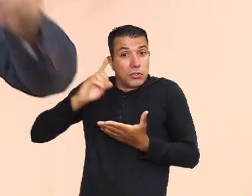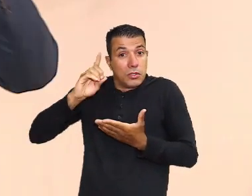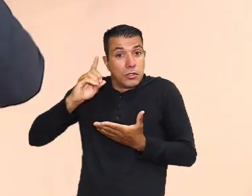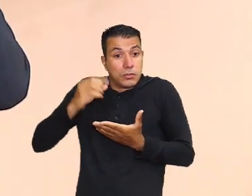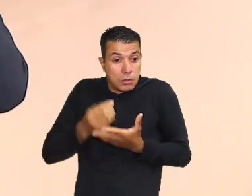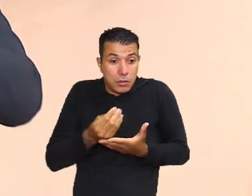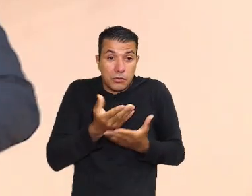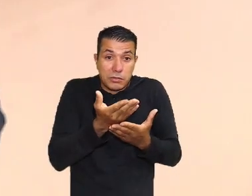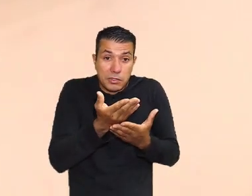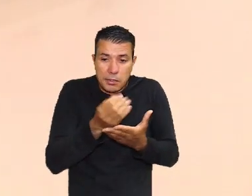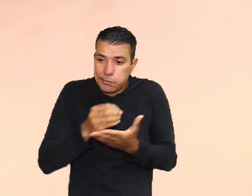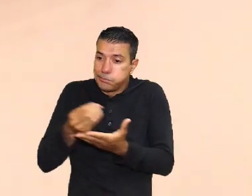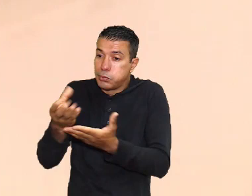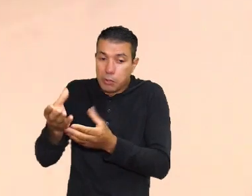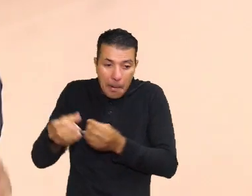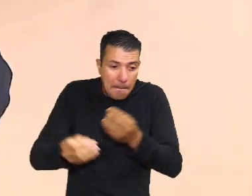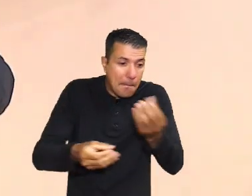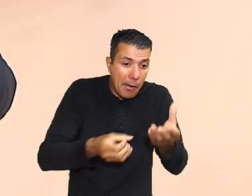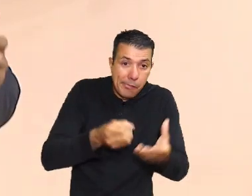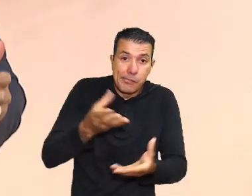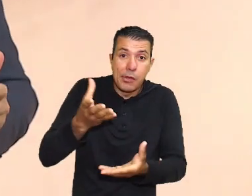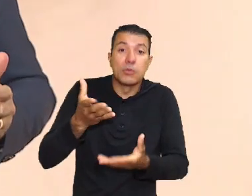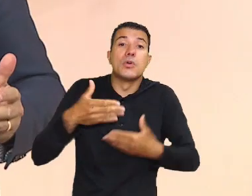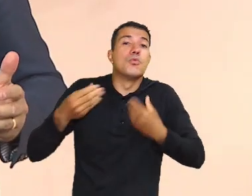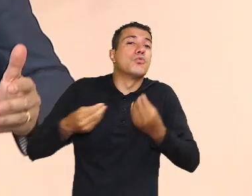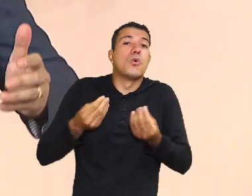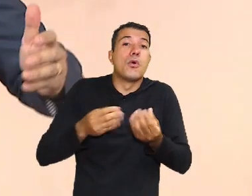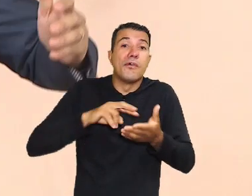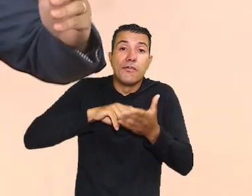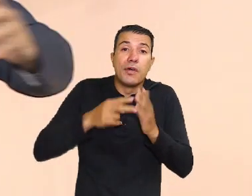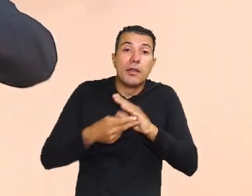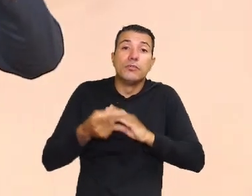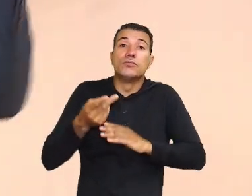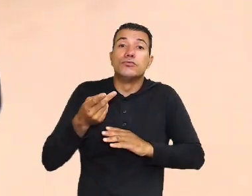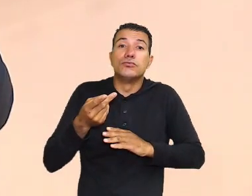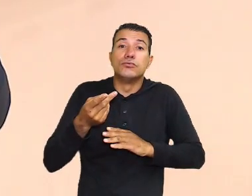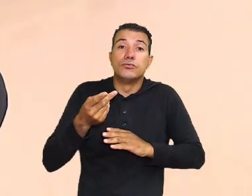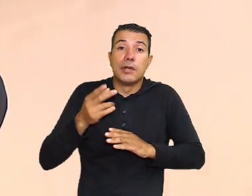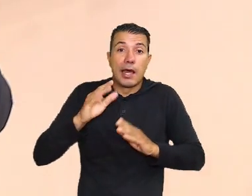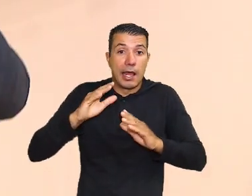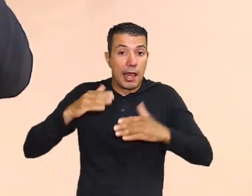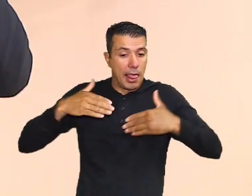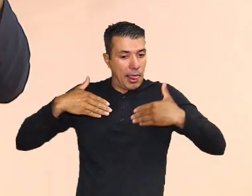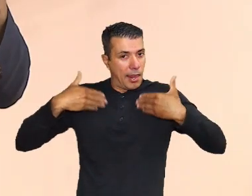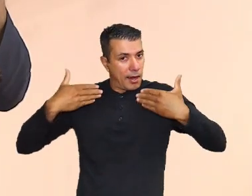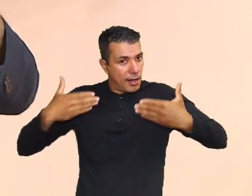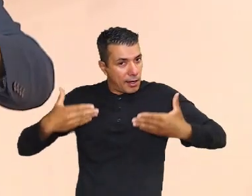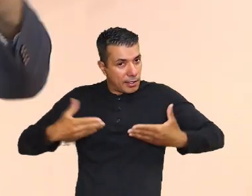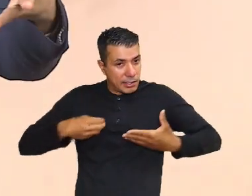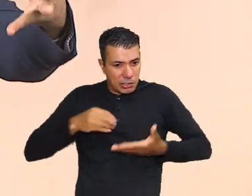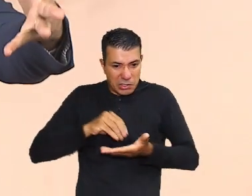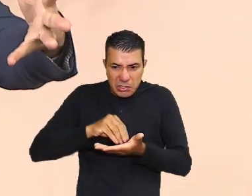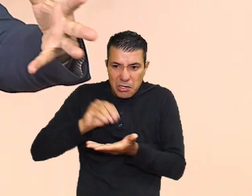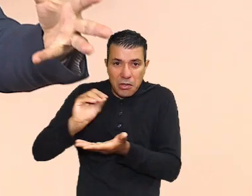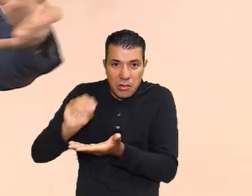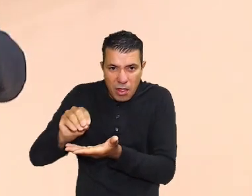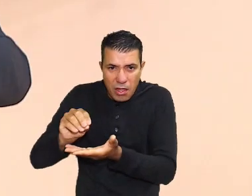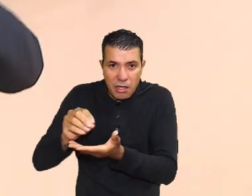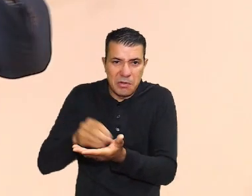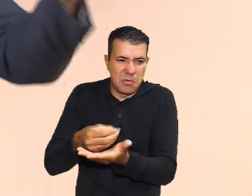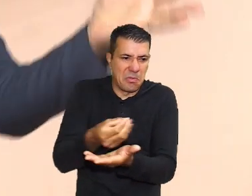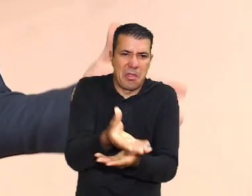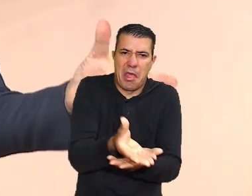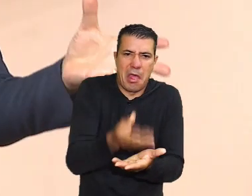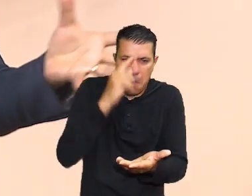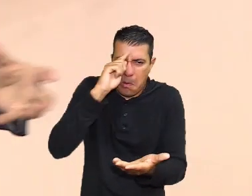dá com alegria. Este advérbio, ele modifica completamente a ideia do dar. Dar não é simplesmente